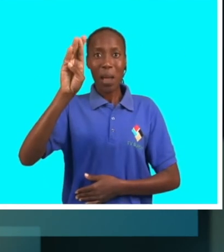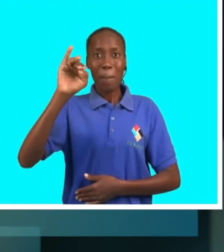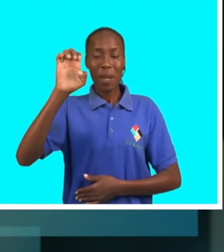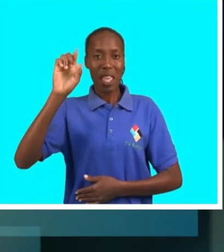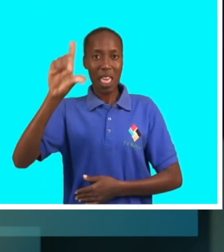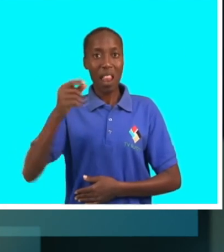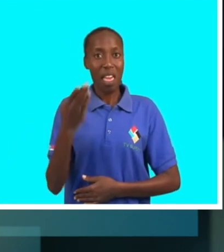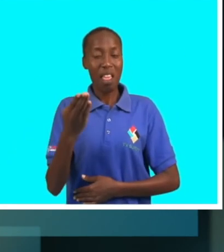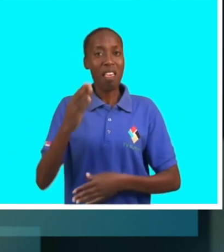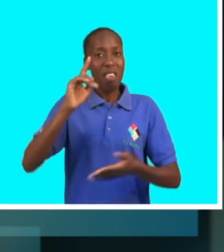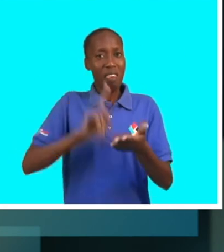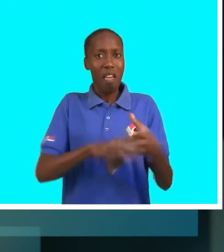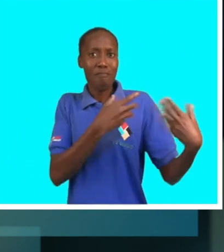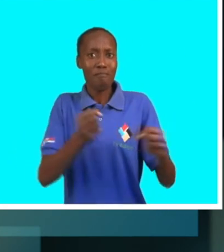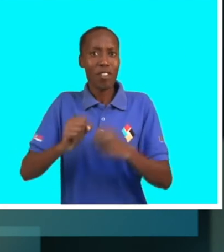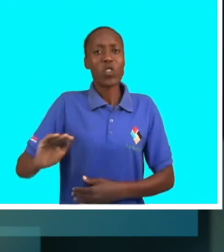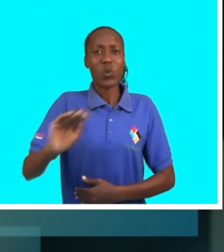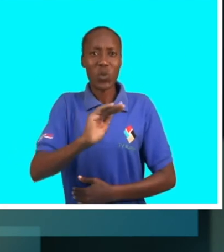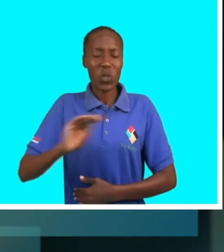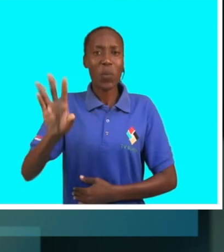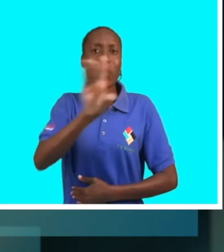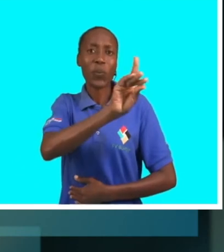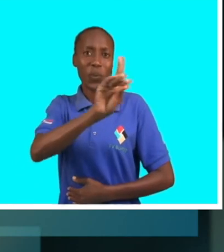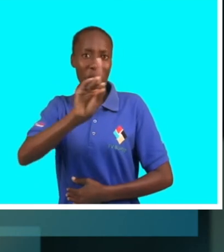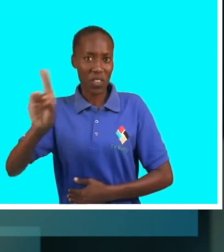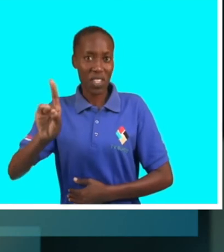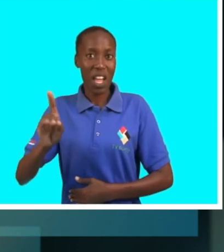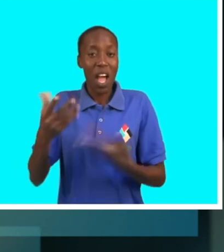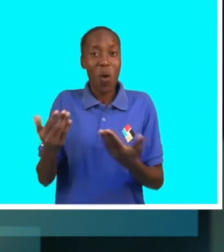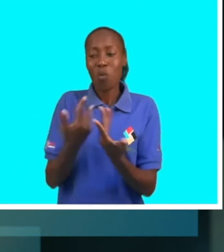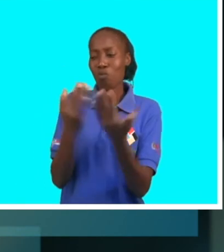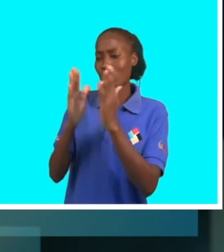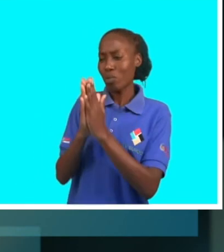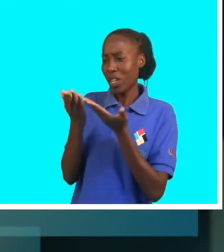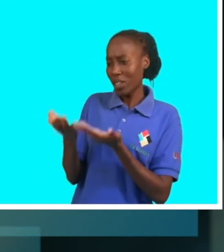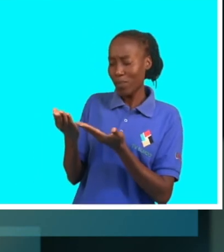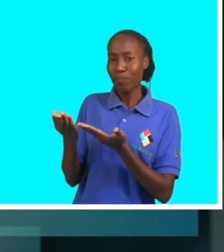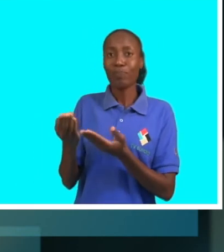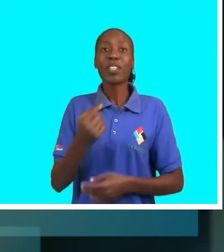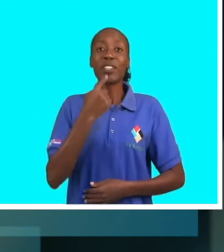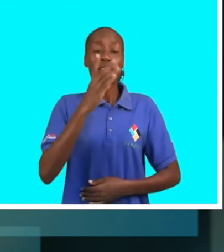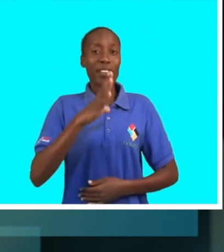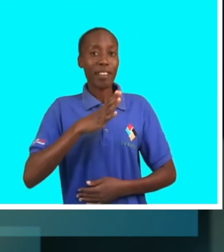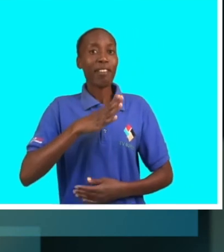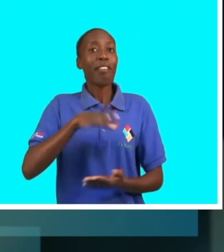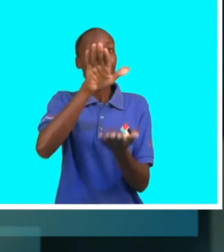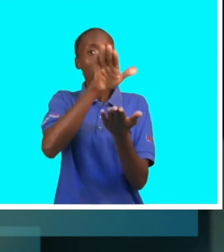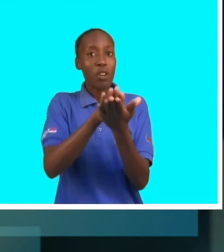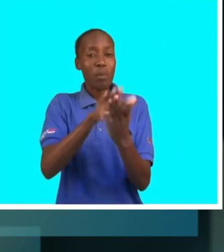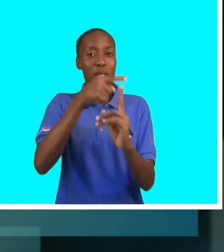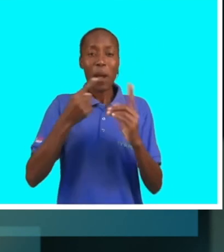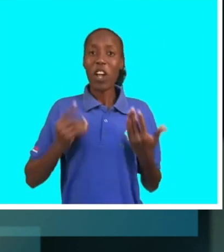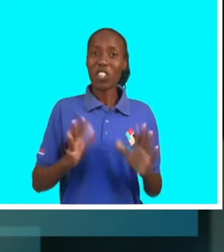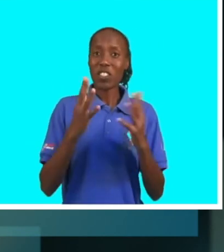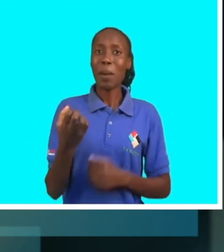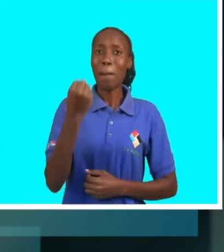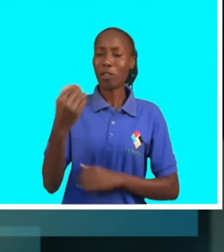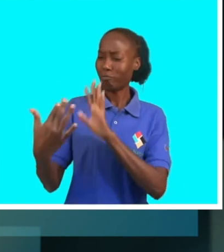ativista social para a área da deficiência. De já agradecer a sua presença aqui no Espaço Mais Vida e